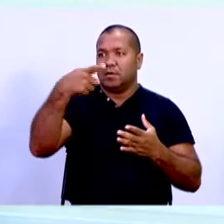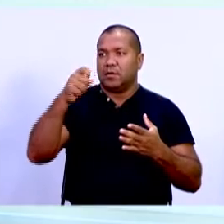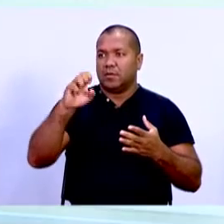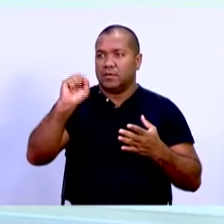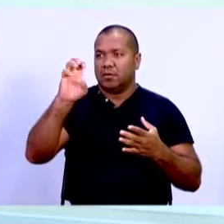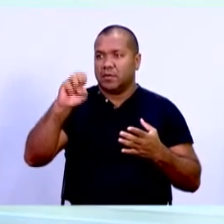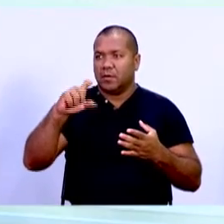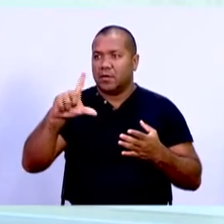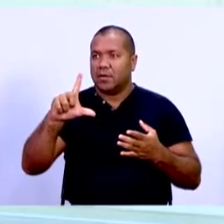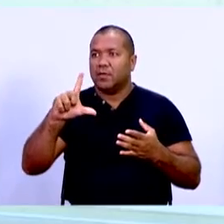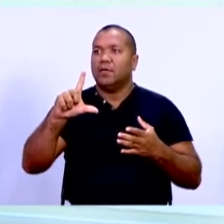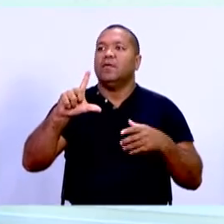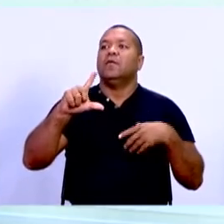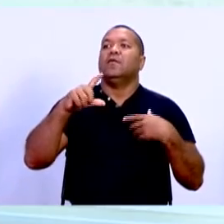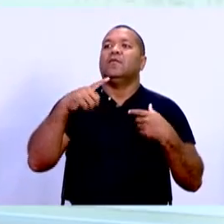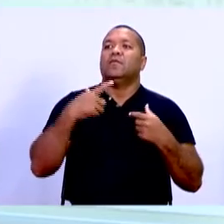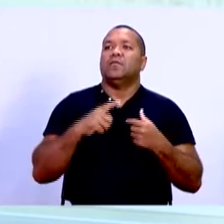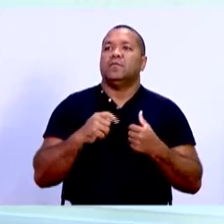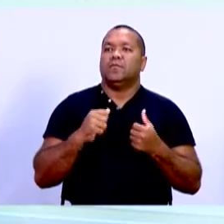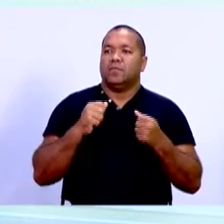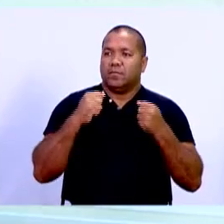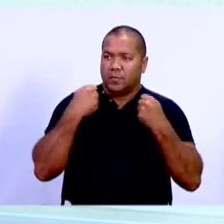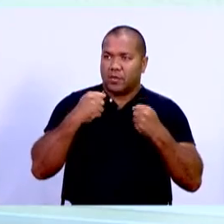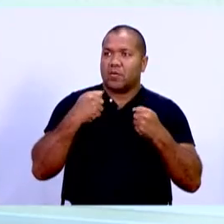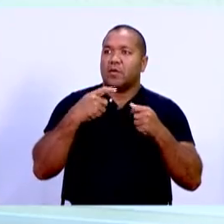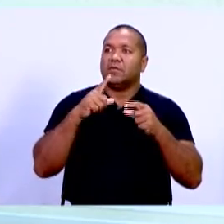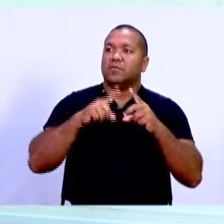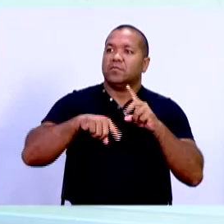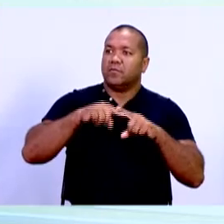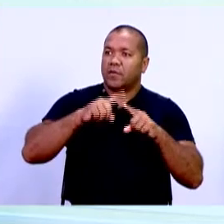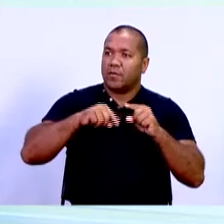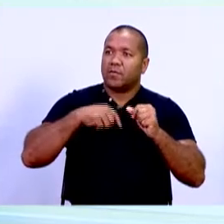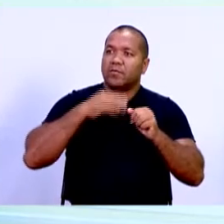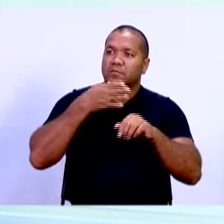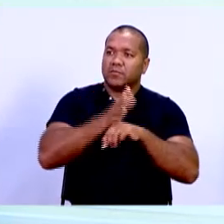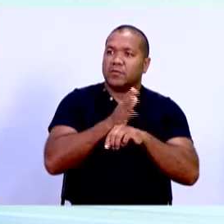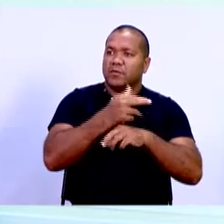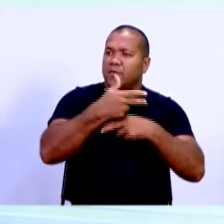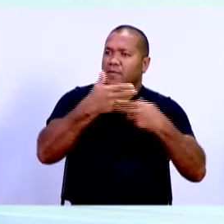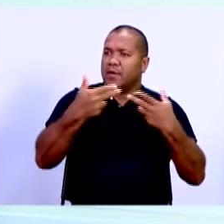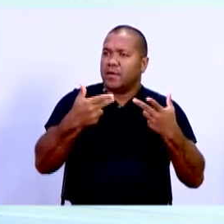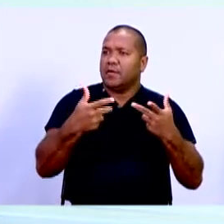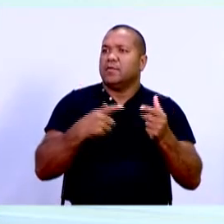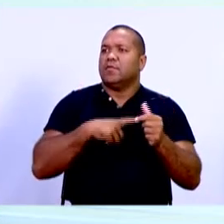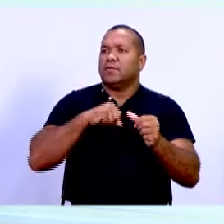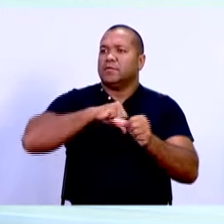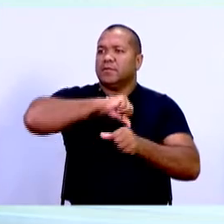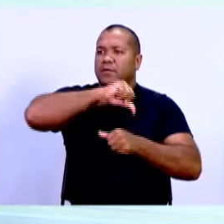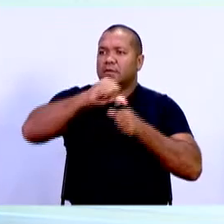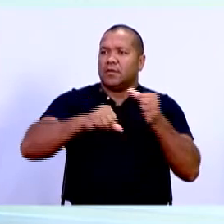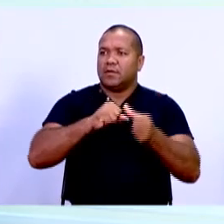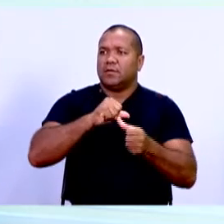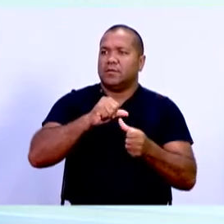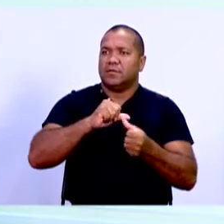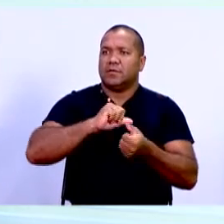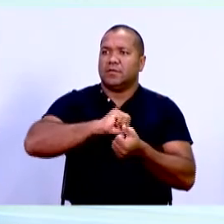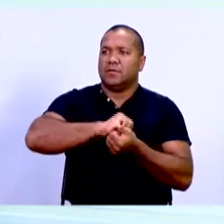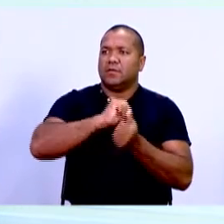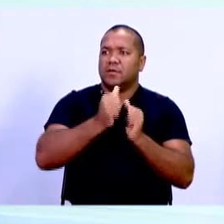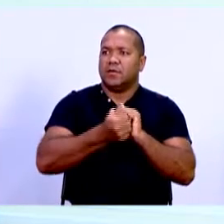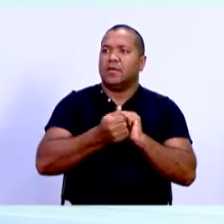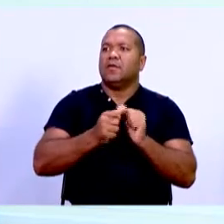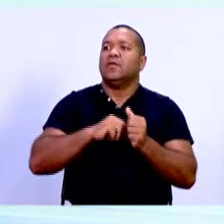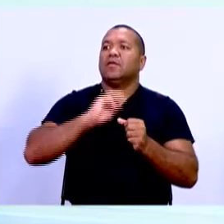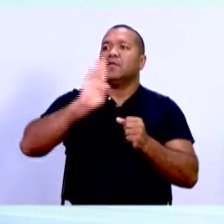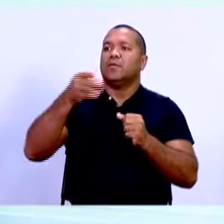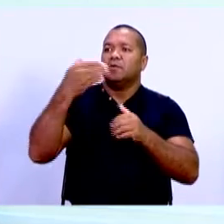essa ferramenta eu posso acessar diferentes fontes de dados, eu posso transformar esses dados e depois armazenar,